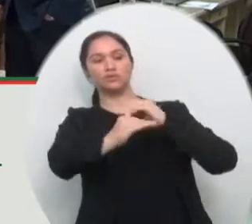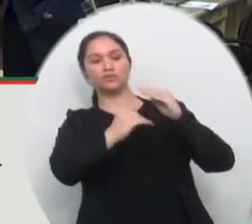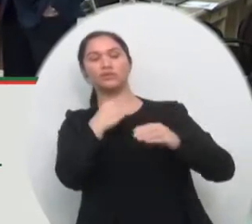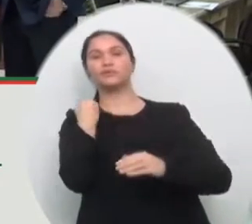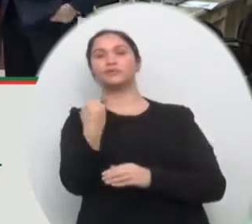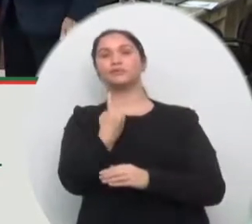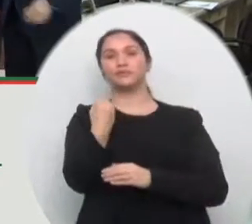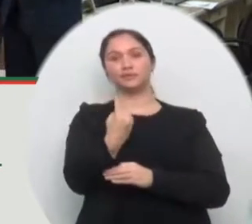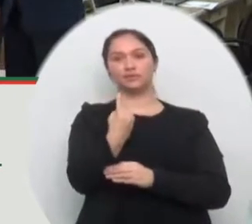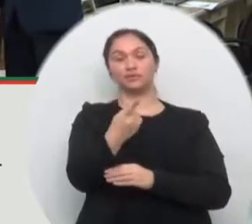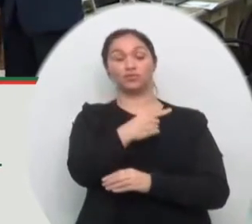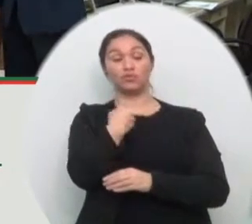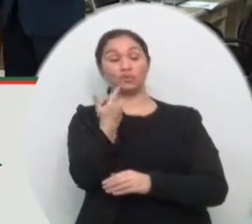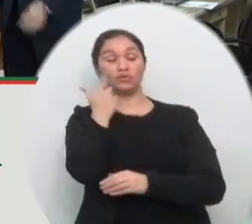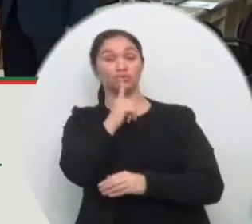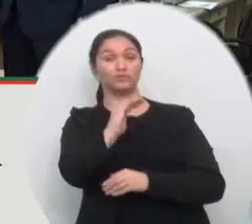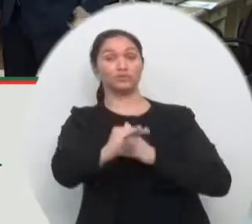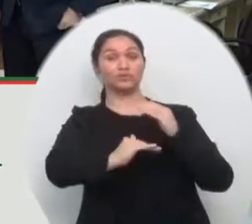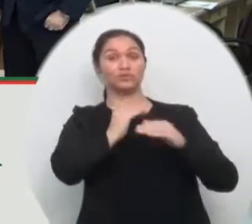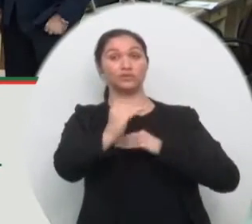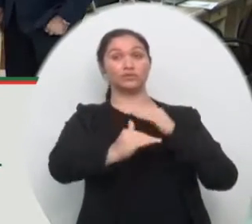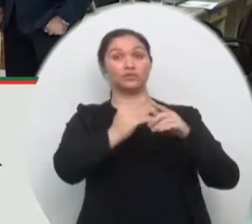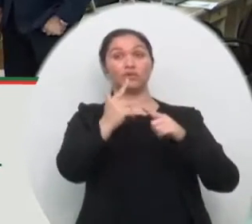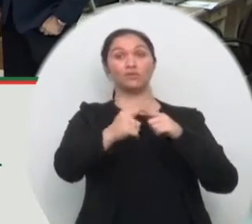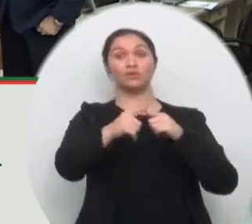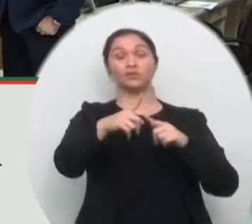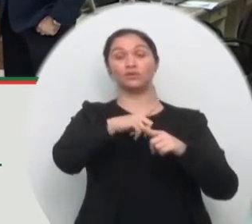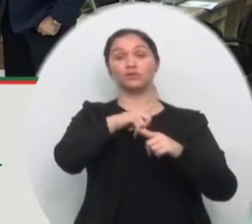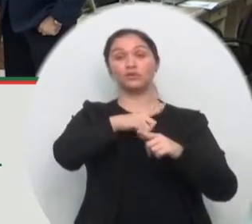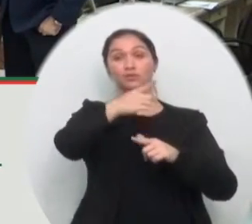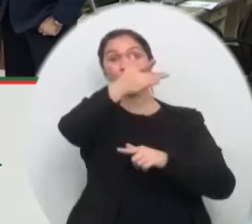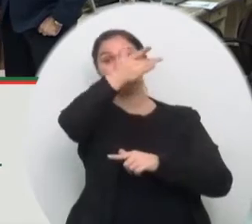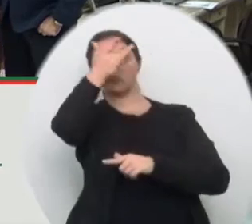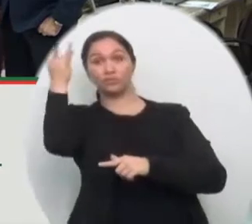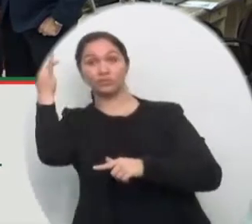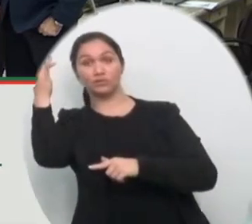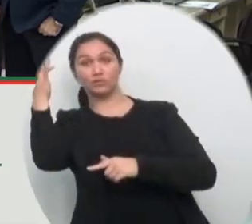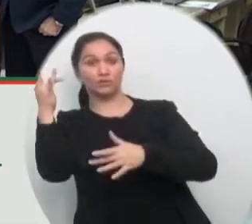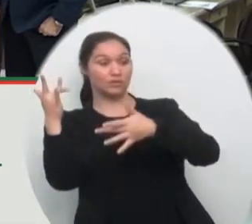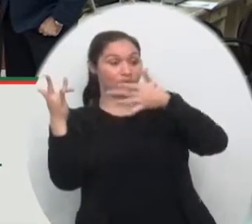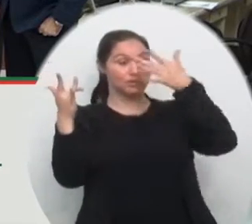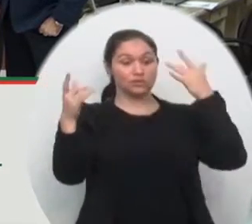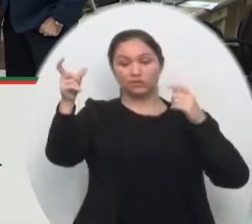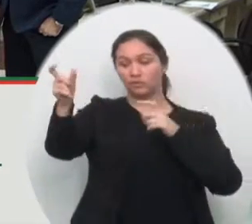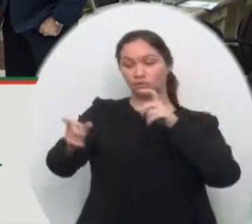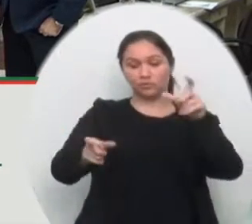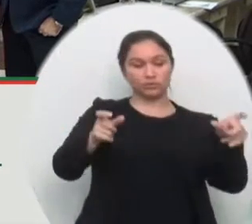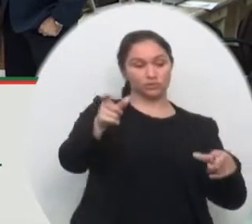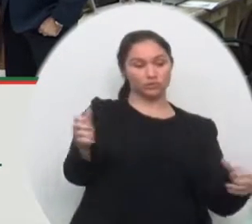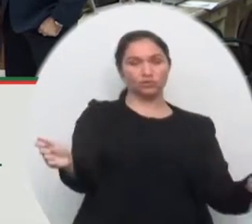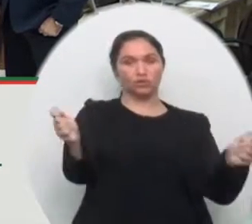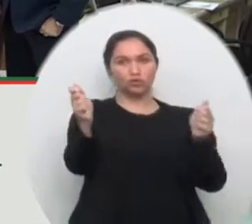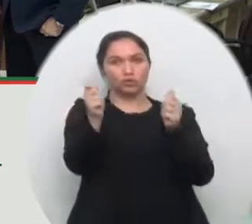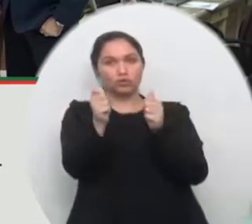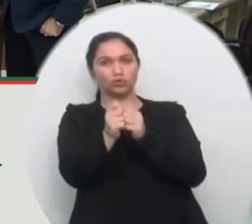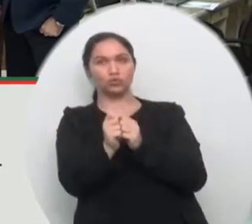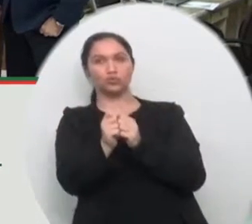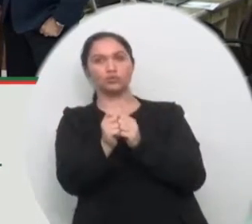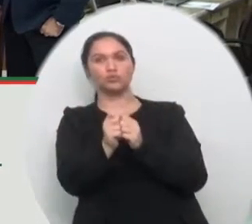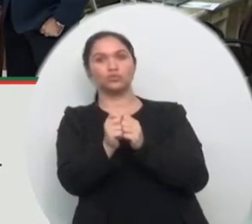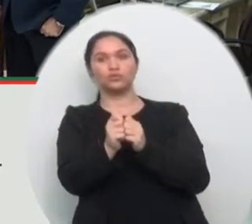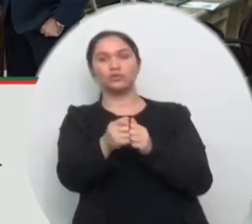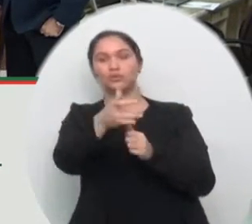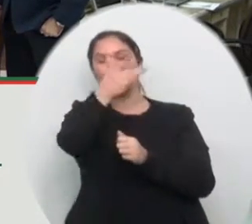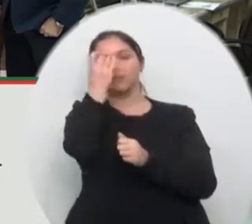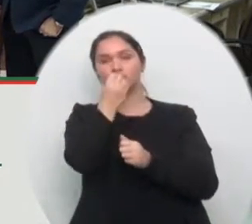constrói é porque tem uma corrente de energias positivas junto, e eu acredito que essa corrente de energia que